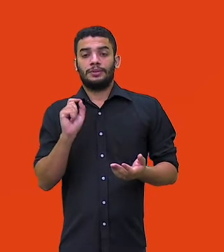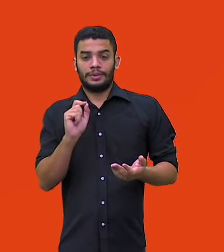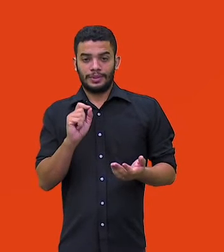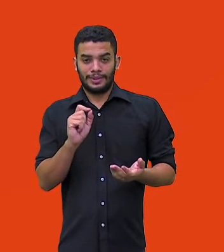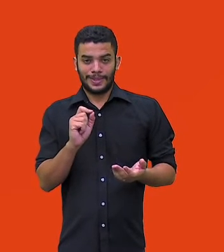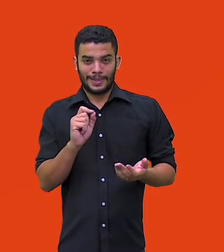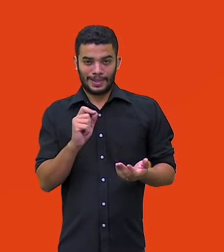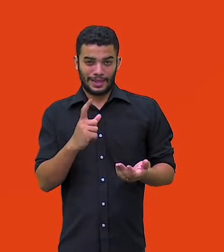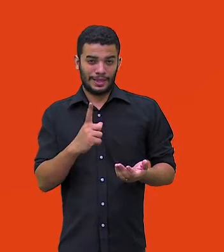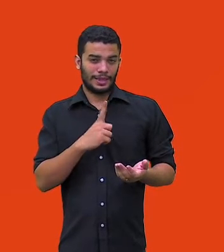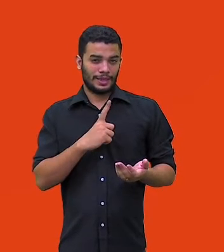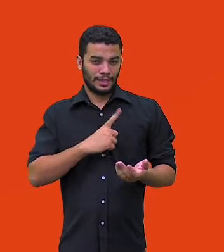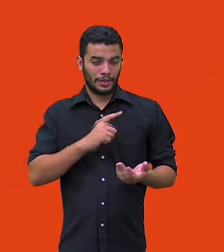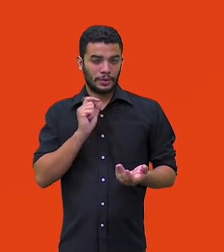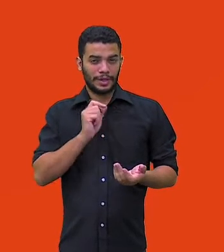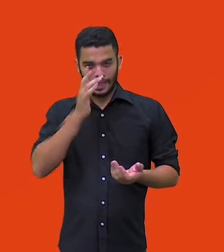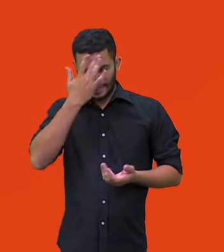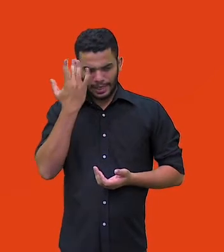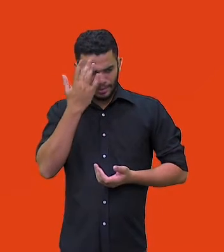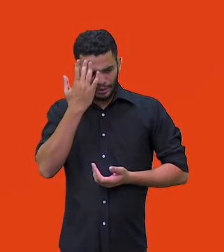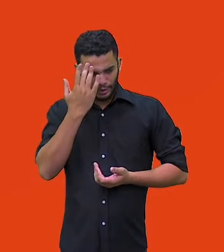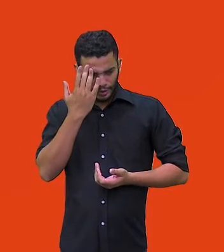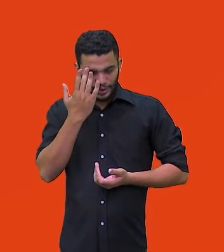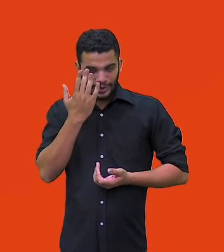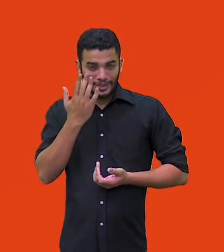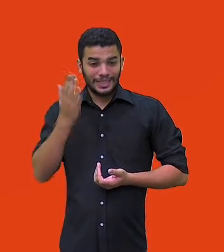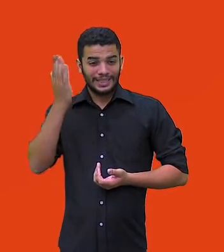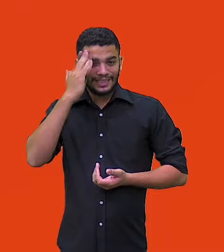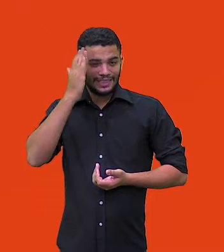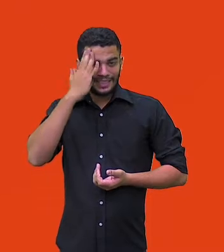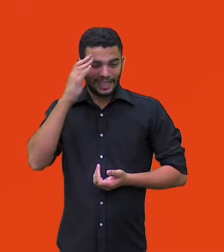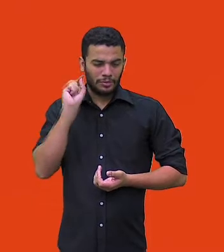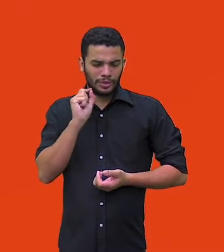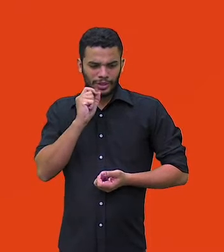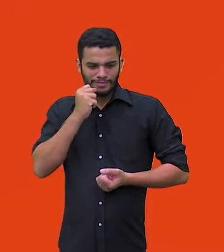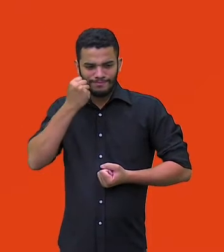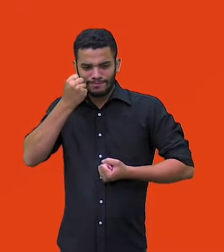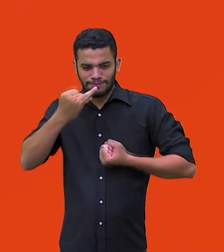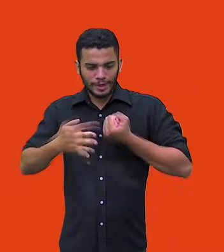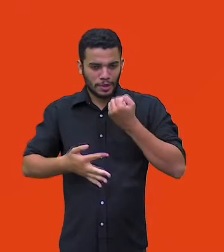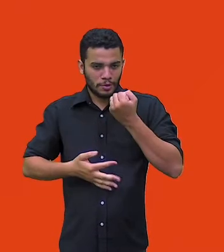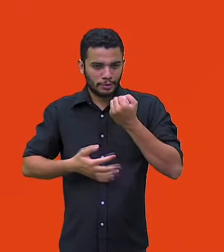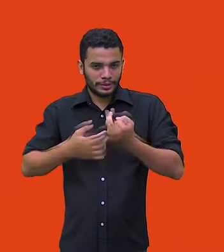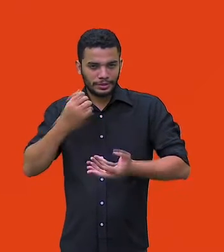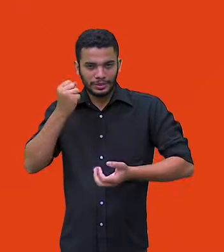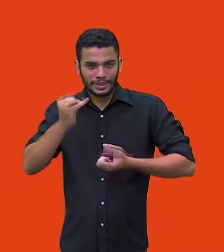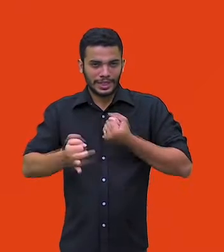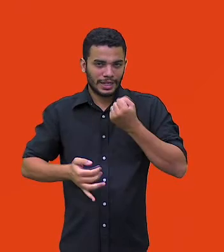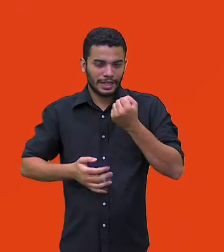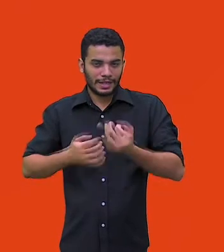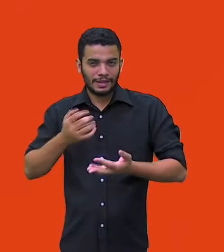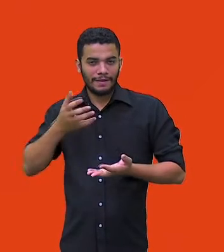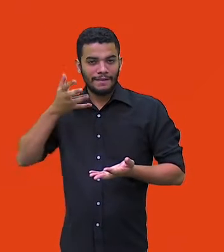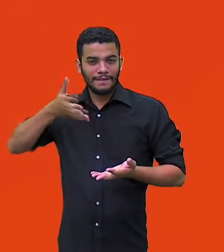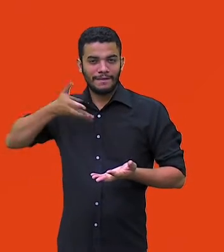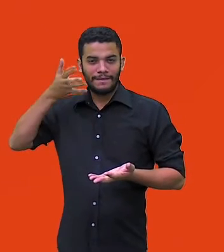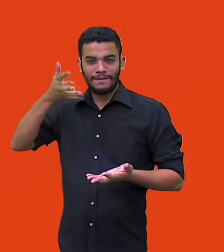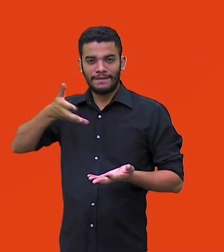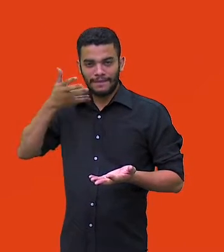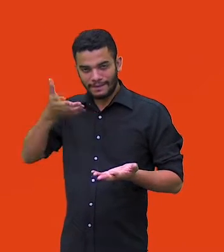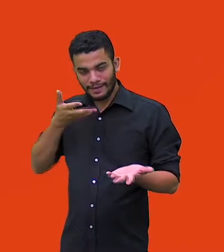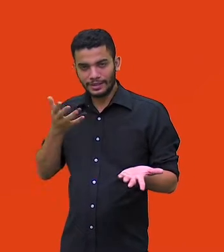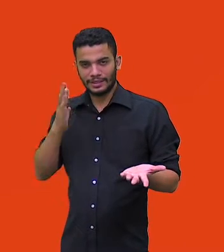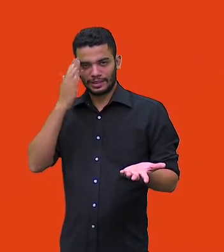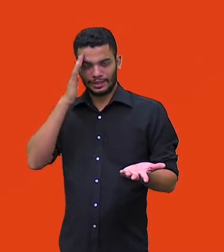bons argumentos, né? A finalidade do artigo de opinião é essa, é a exposição do ponto de vista sobre um